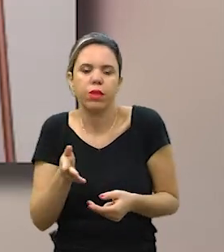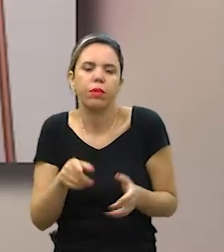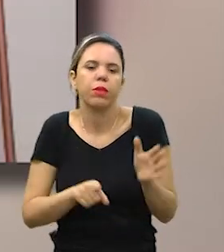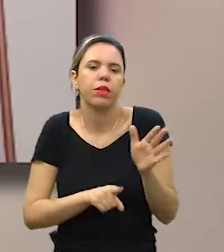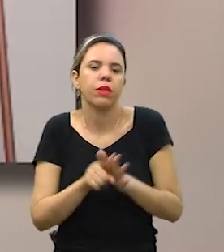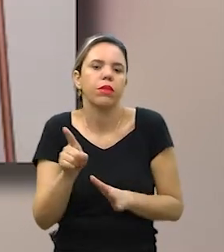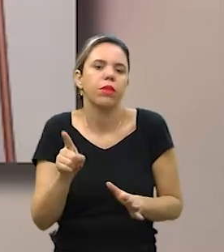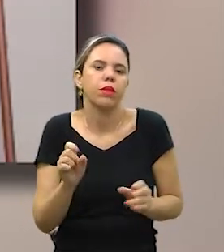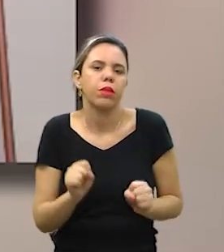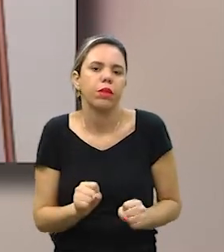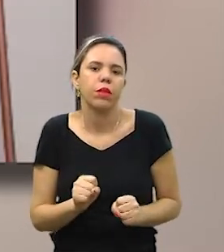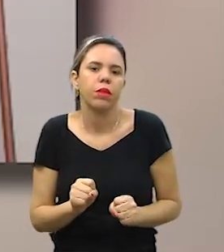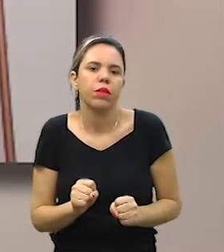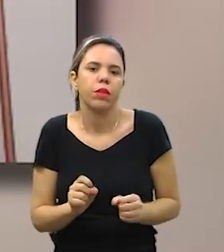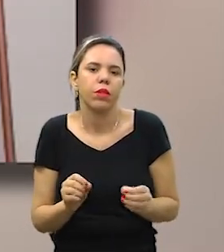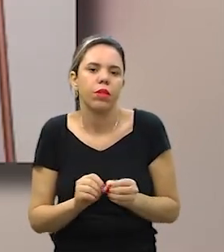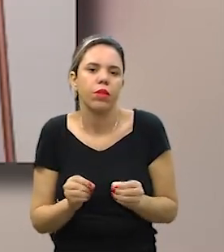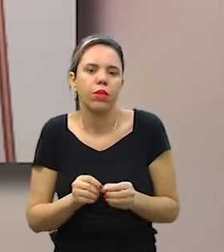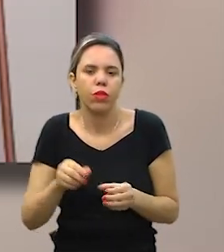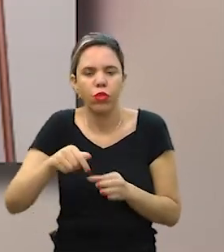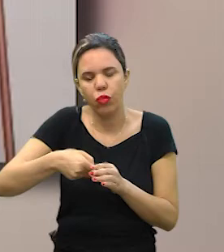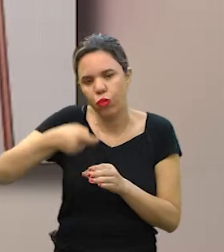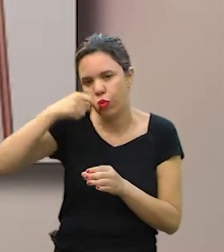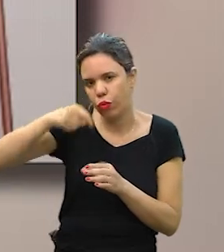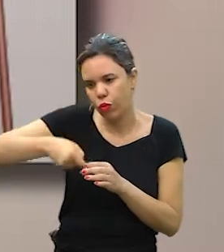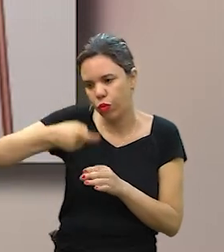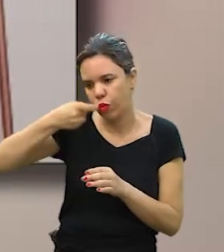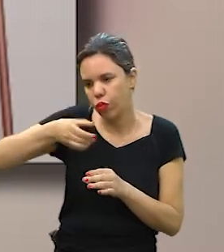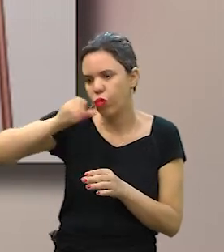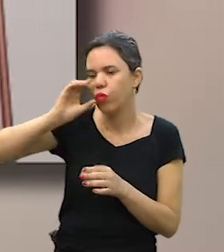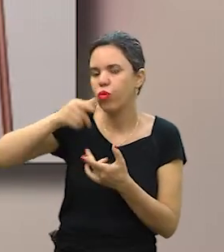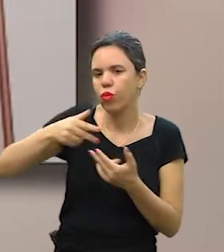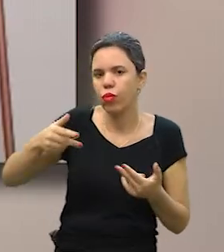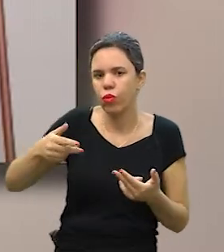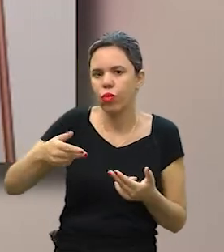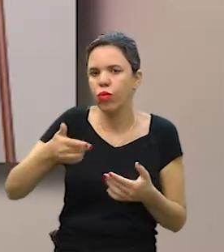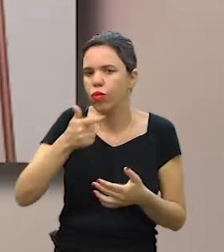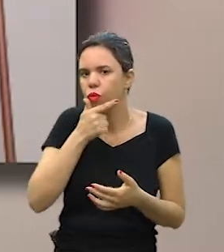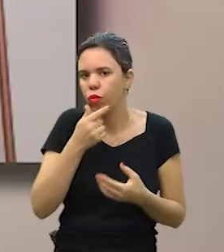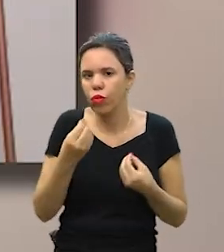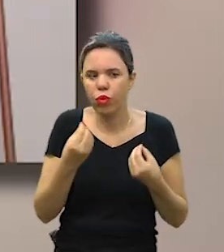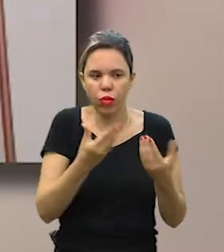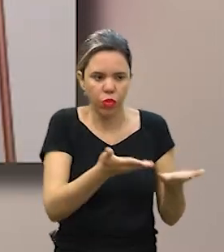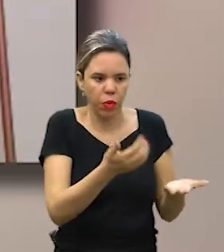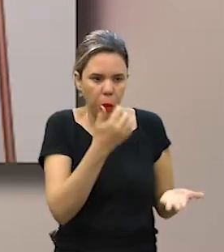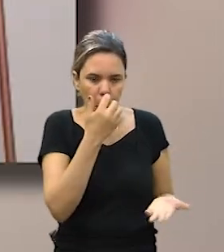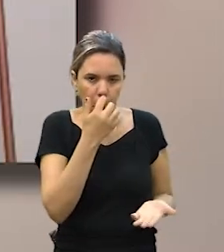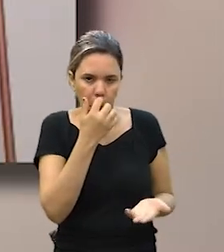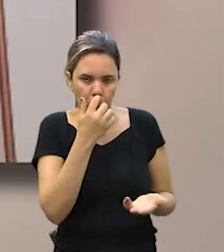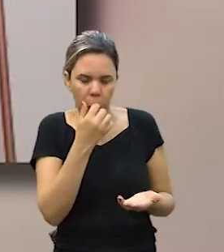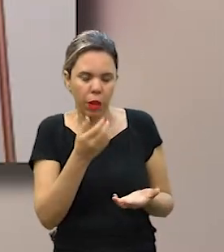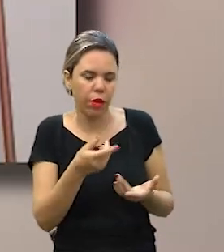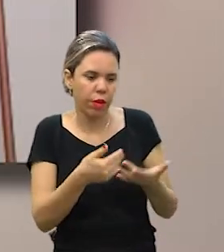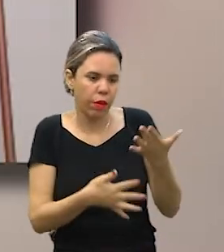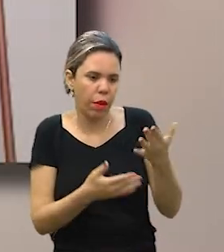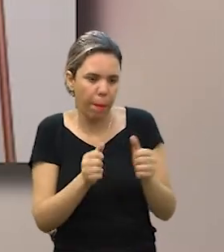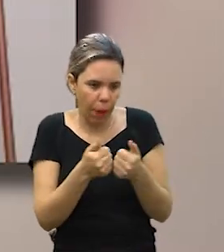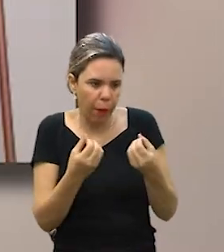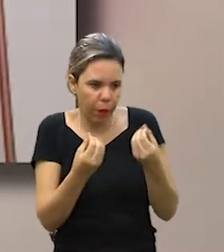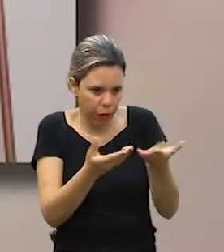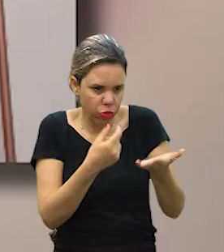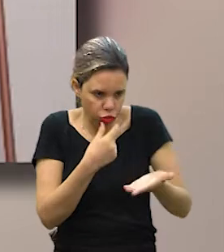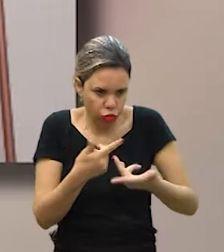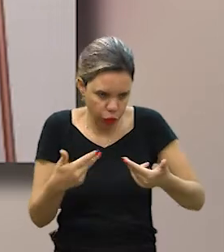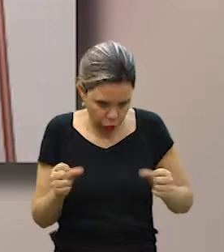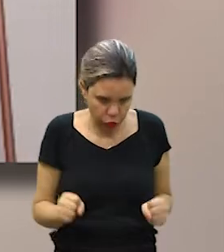mamães já perguntam assim, ai, posso dar danoninho, posso dar iogurte, posso dar queijo, posso dar, enfim,